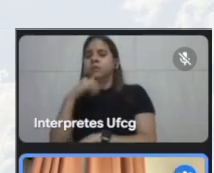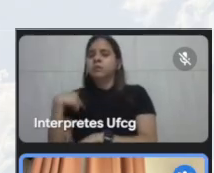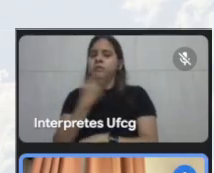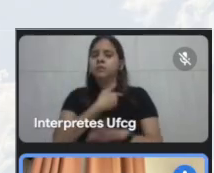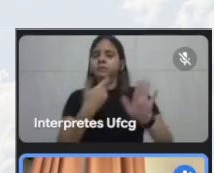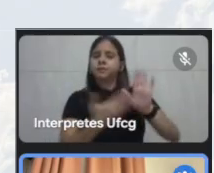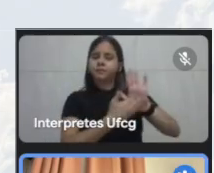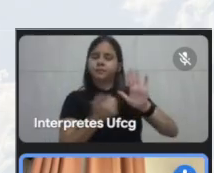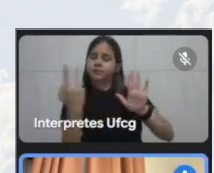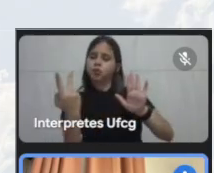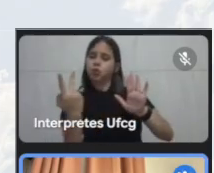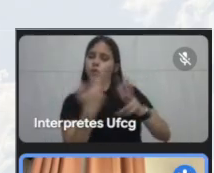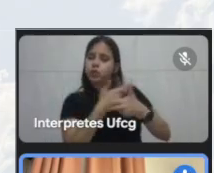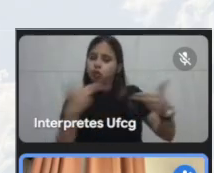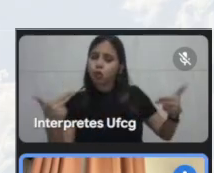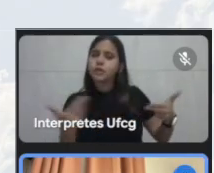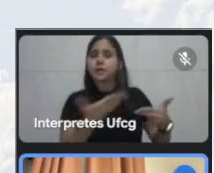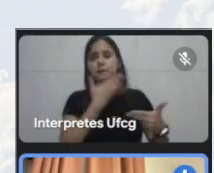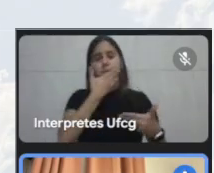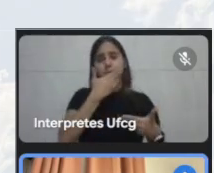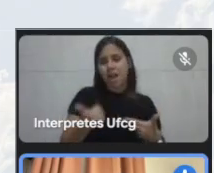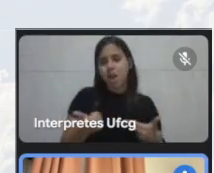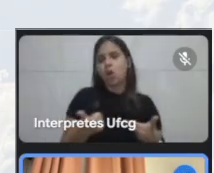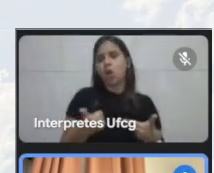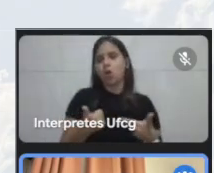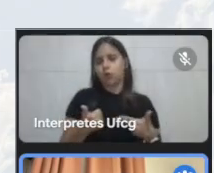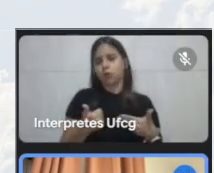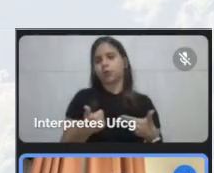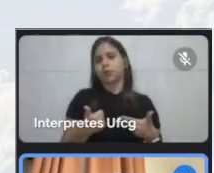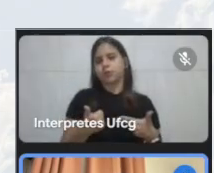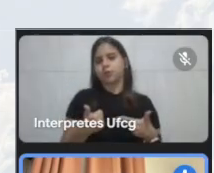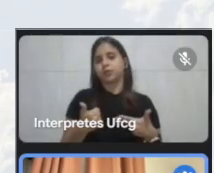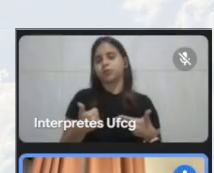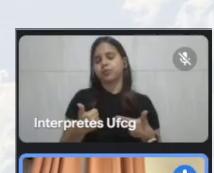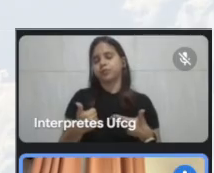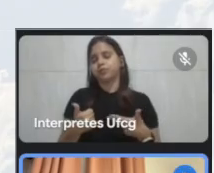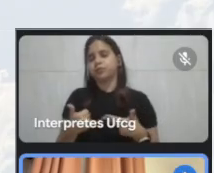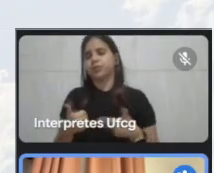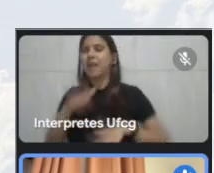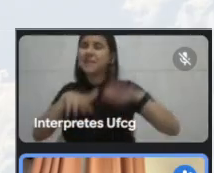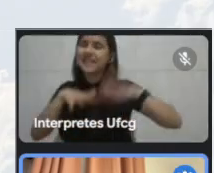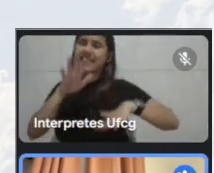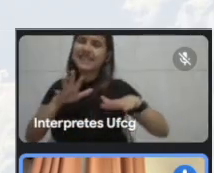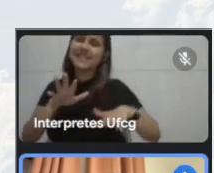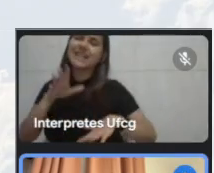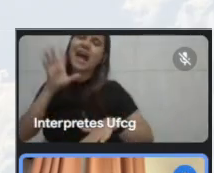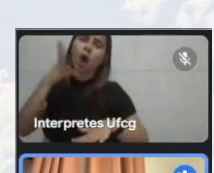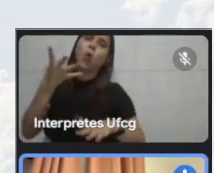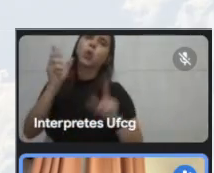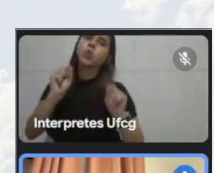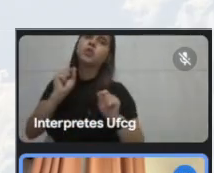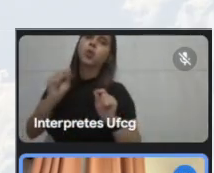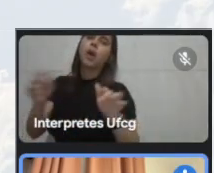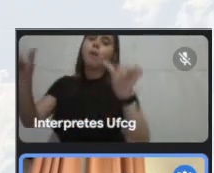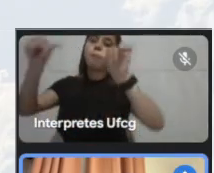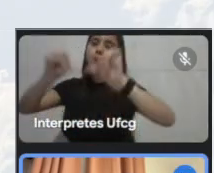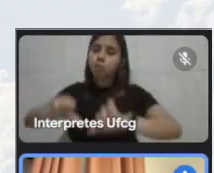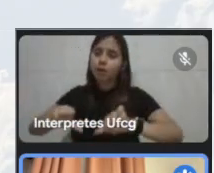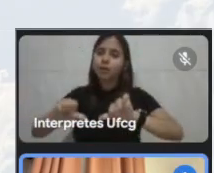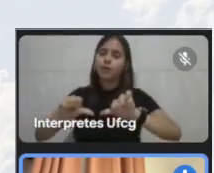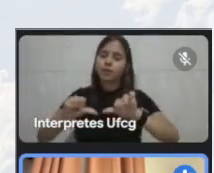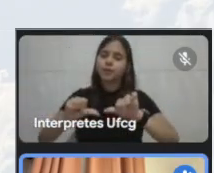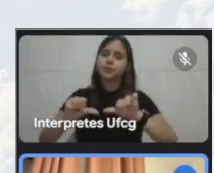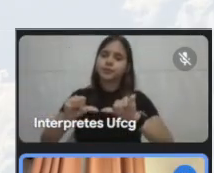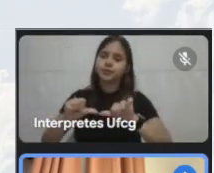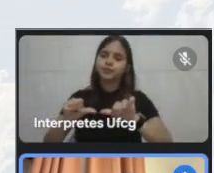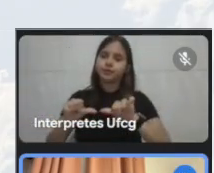duas variáveis, melhorou bastante a questão da simulação urbana, mas às vezes acaba piorando um pouco a